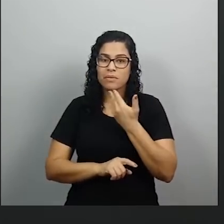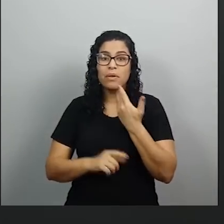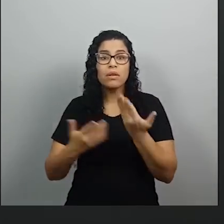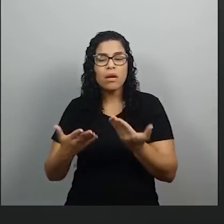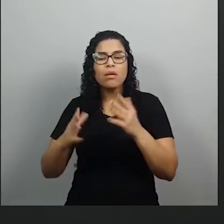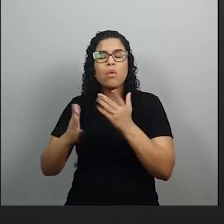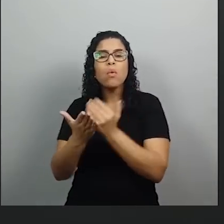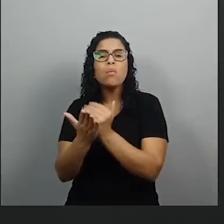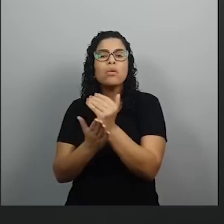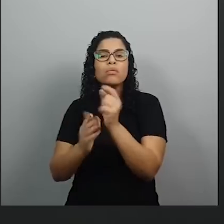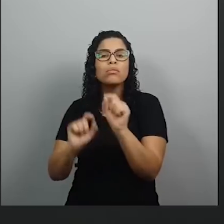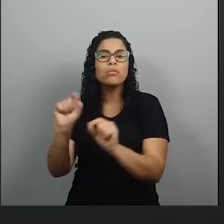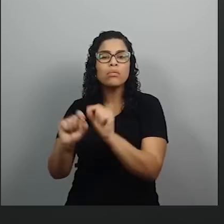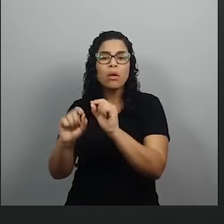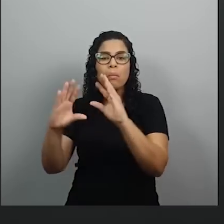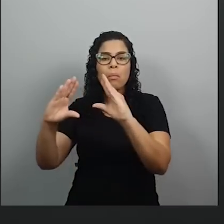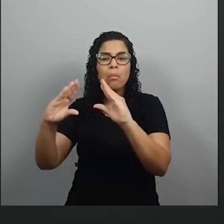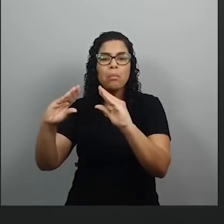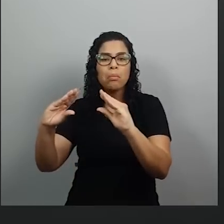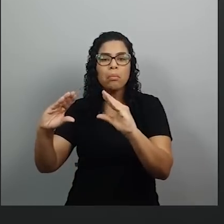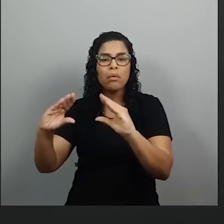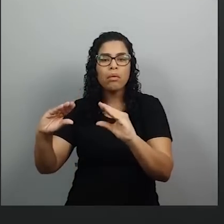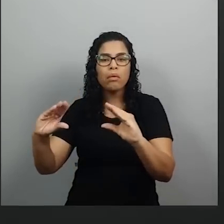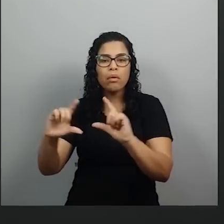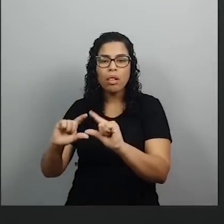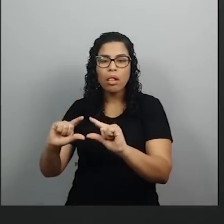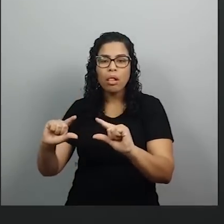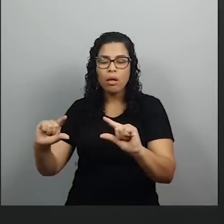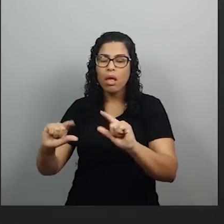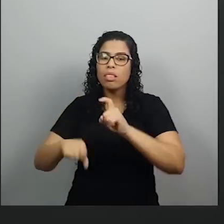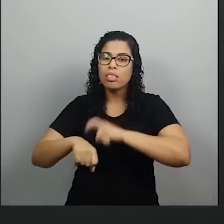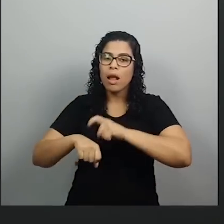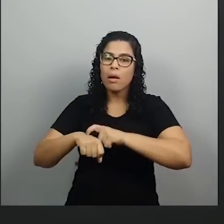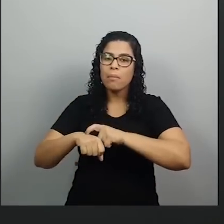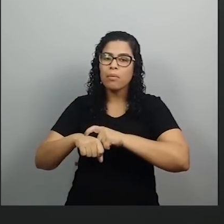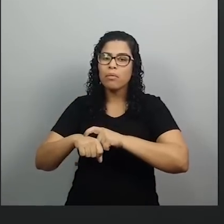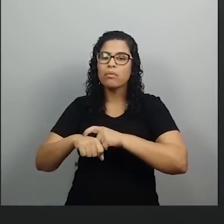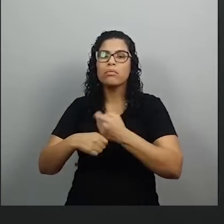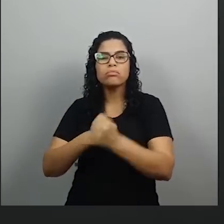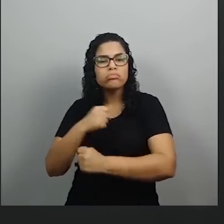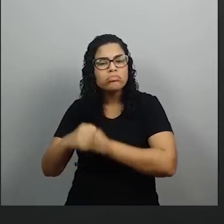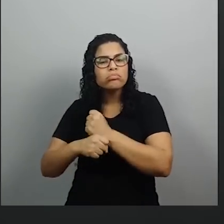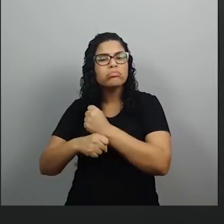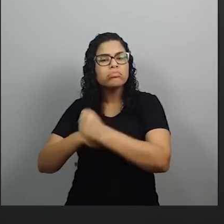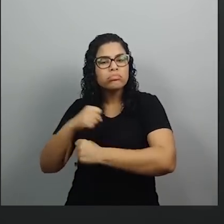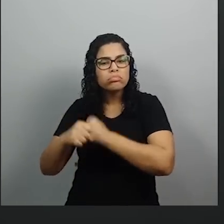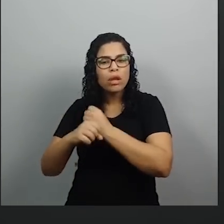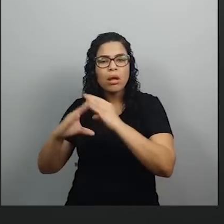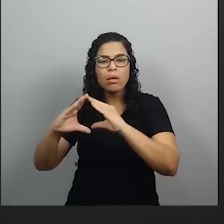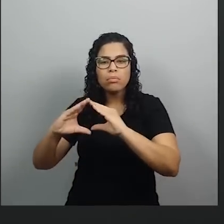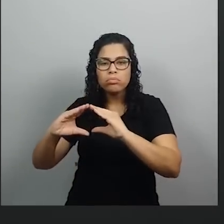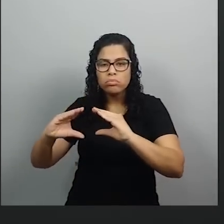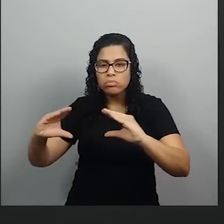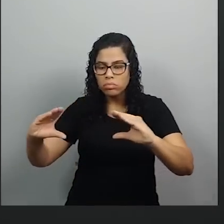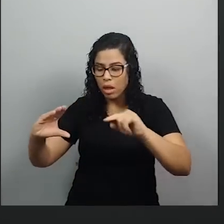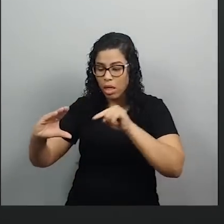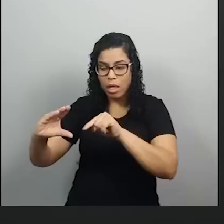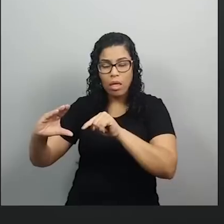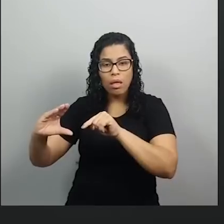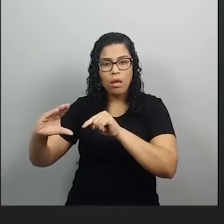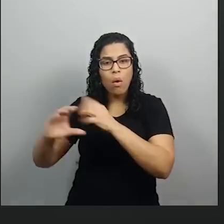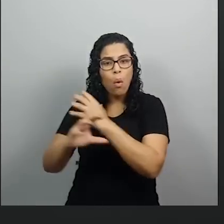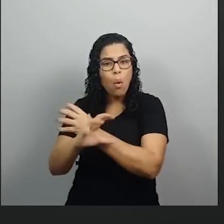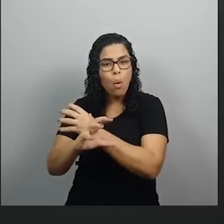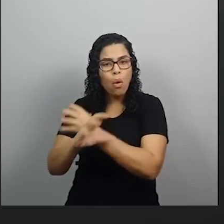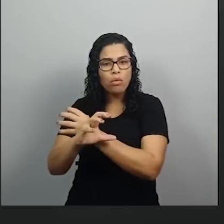ali a sedimentar, sedimentar, sedimentar. Com o tempo, formei uma camada. Ele já ficou preservadinho ali. Vai